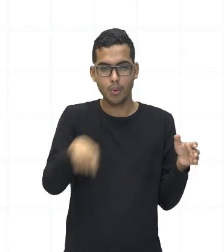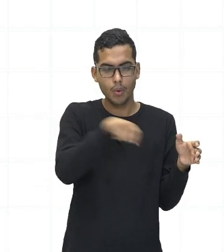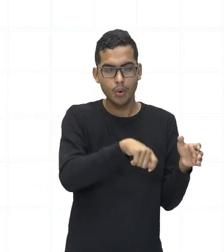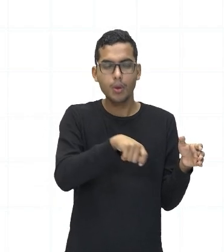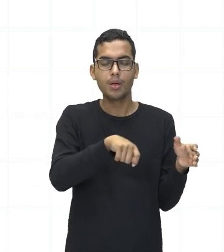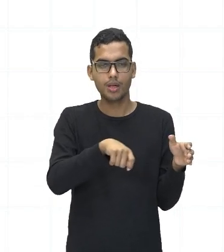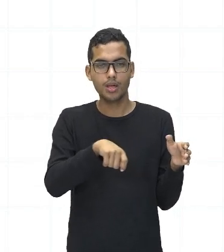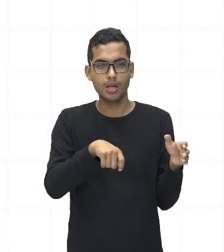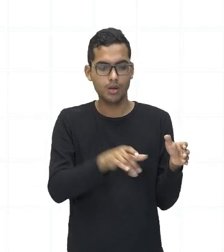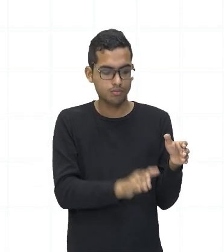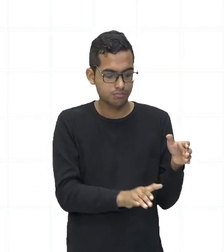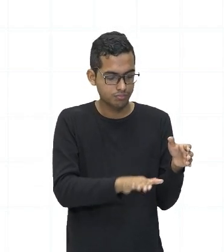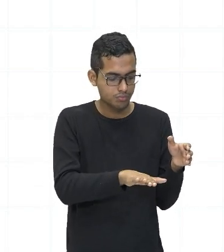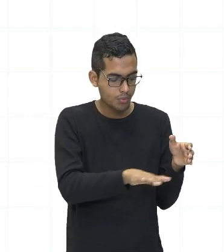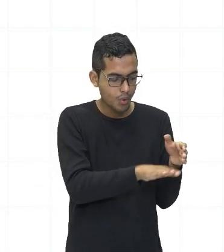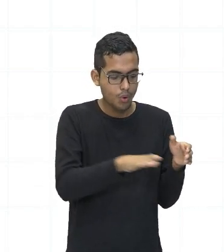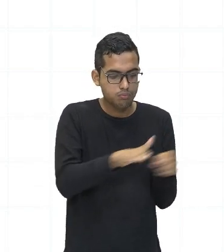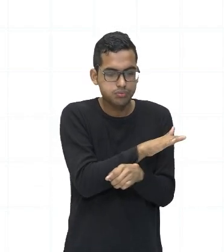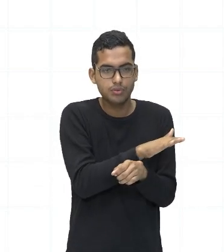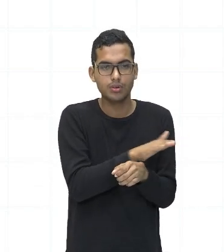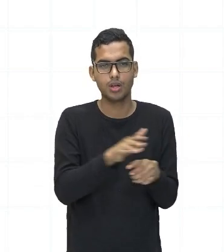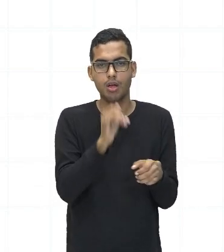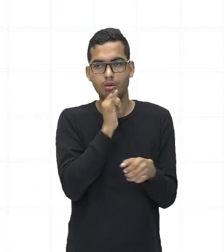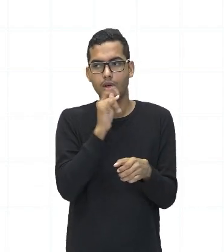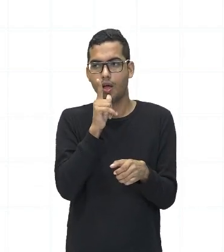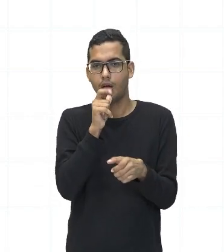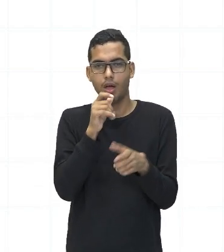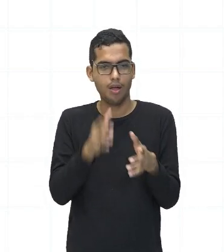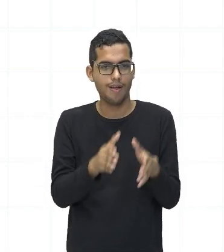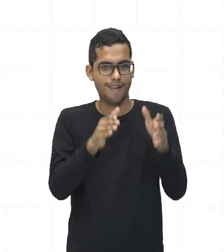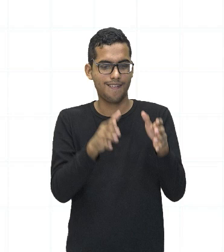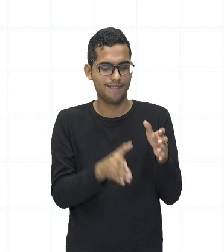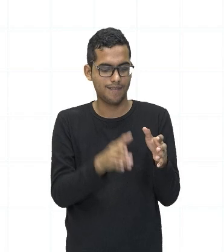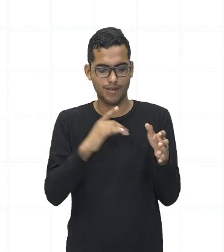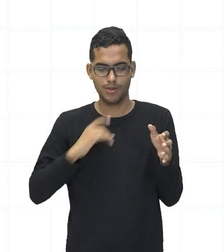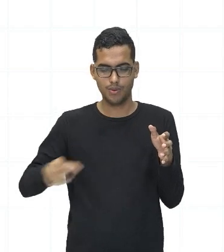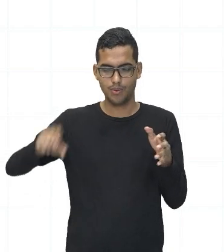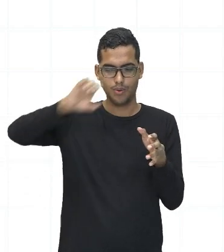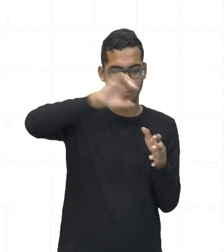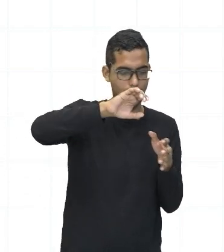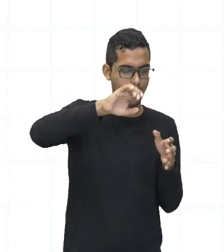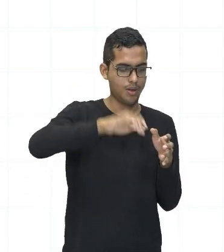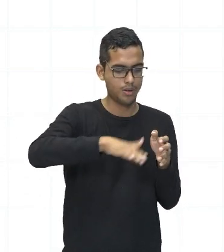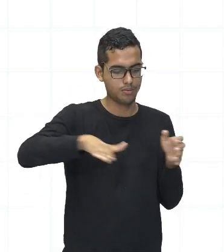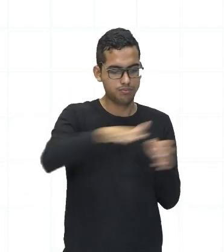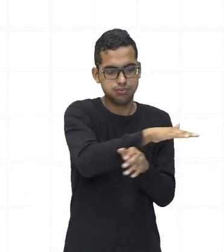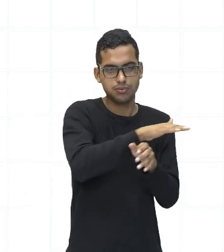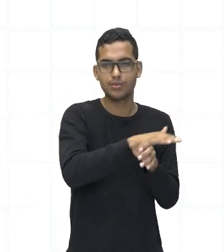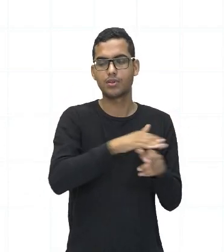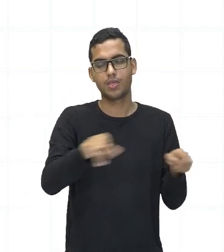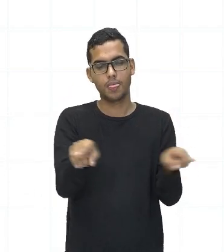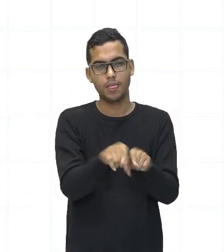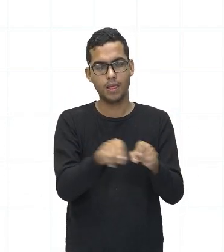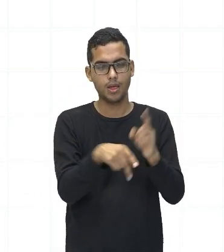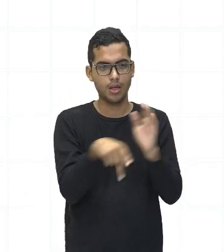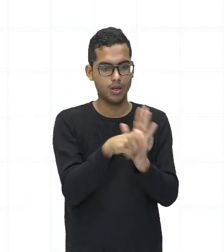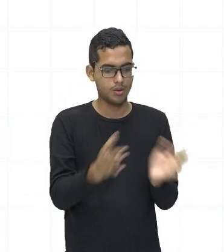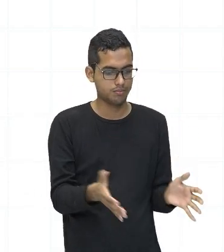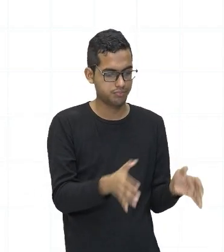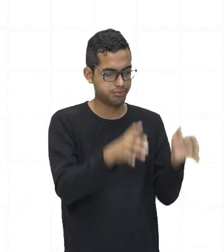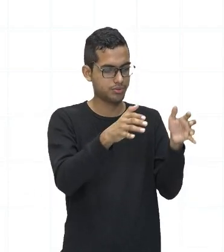coisa, tornar cheio. Então, encher o copo de água, não é? Encher o vaso de areia, não